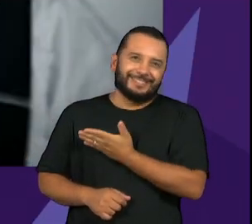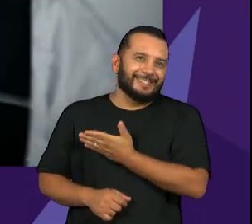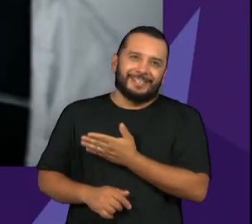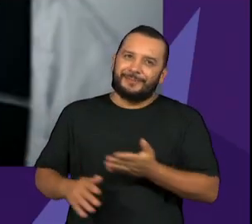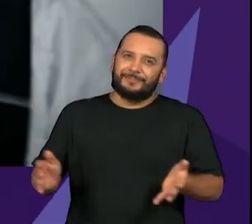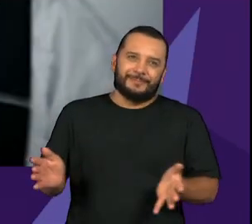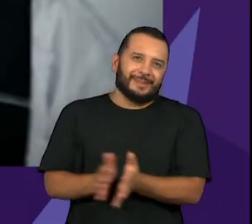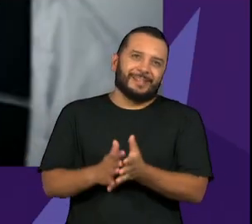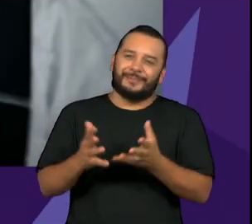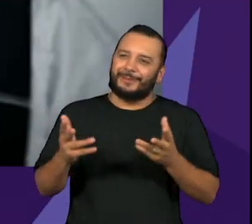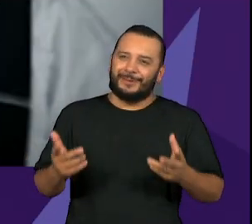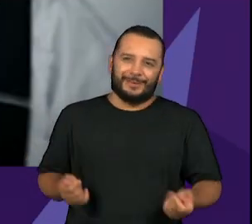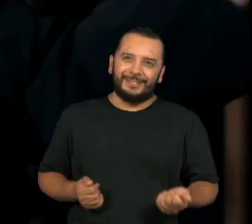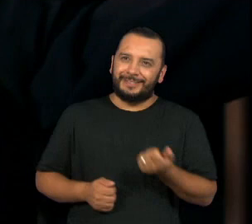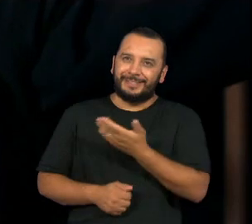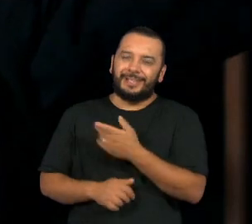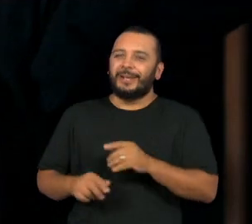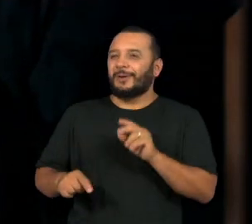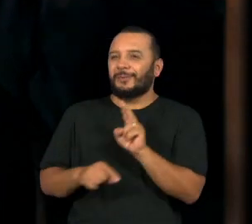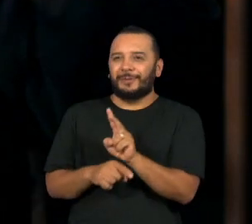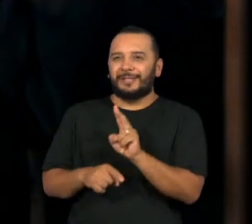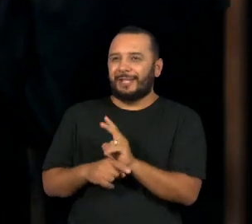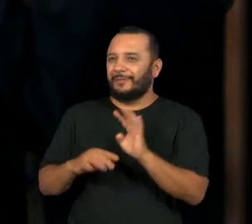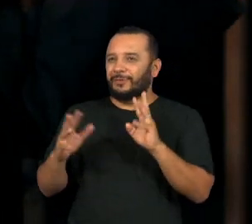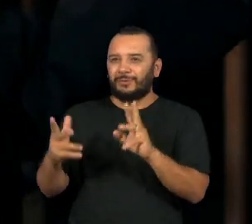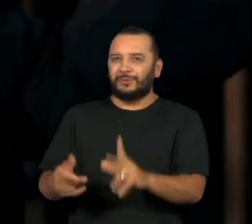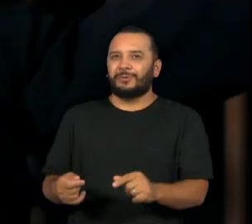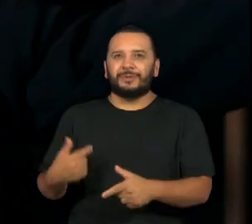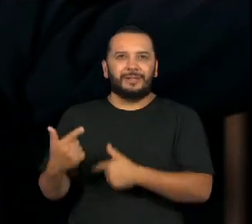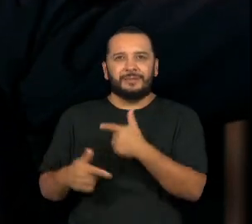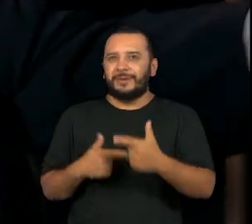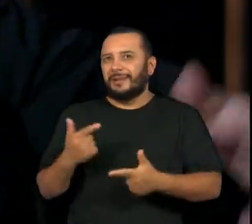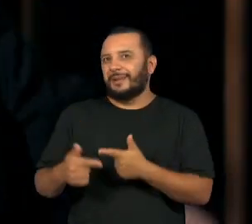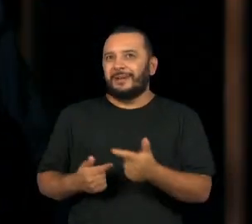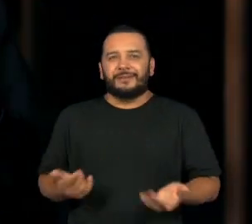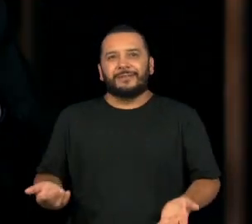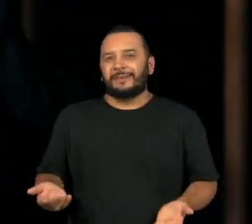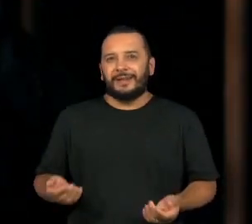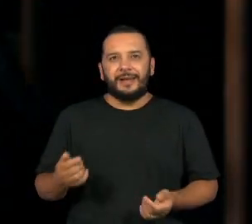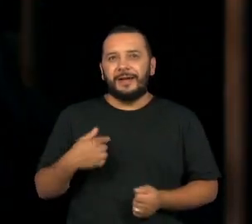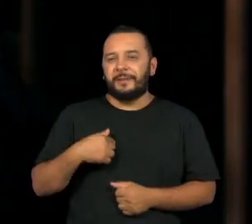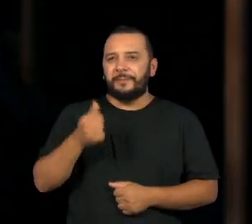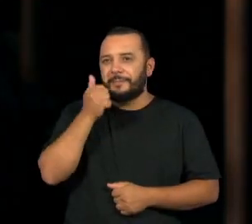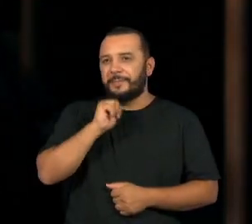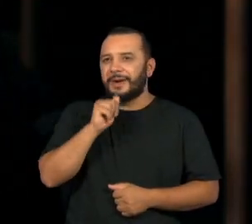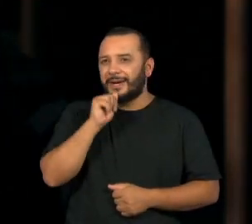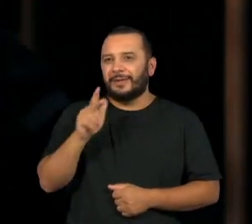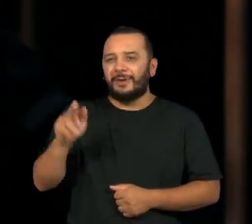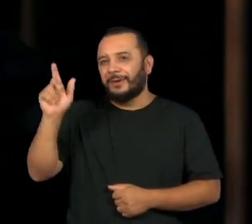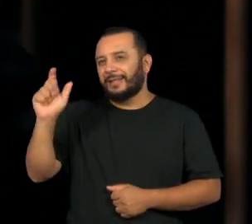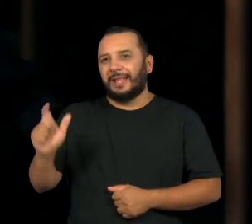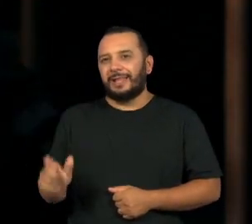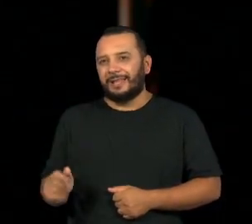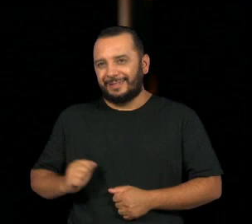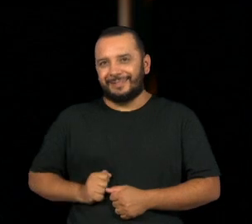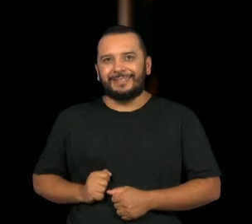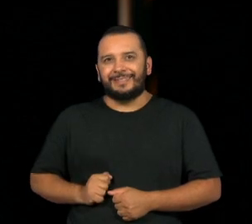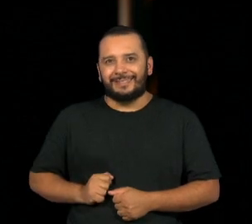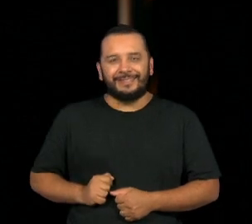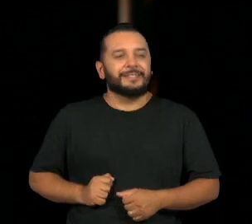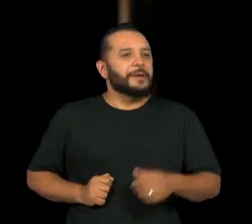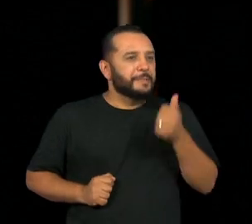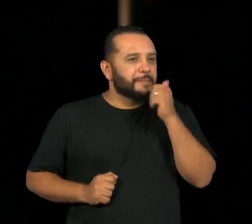maravilhosa. Cuidava de todo mundo, era uma mãe italiana, uma Yiddish mama minha. Uma Yiddish